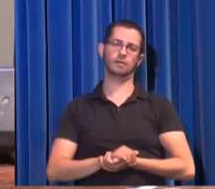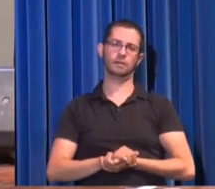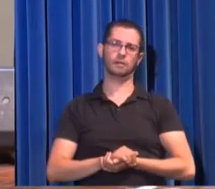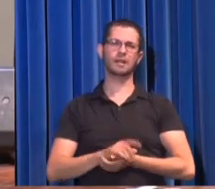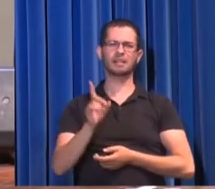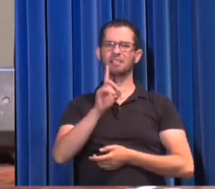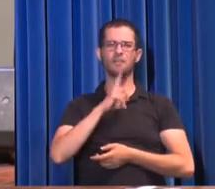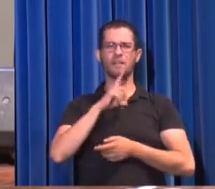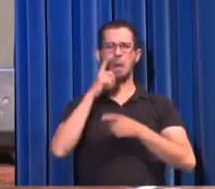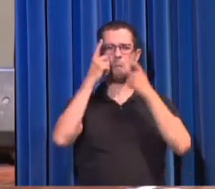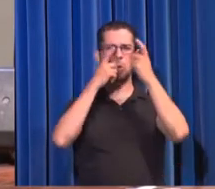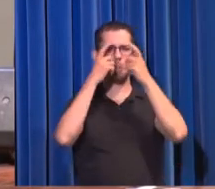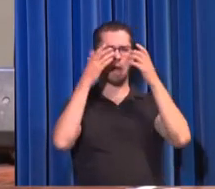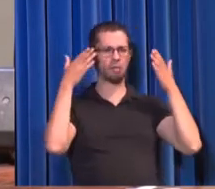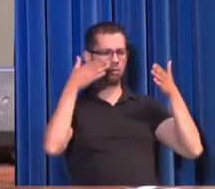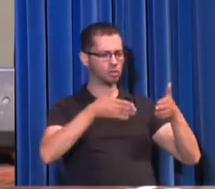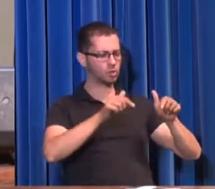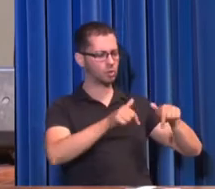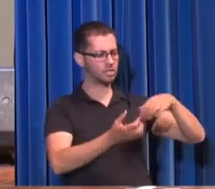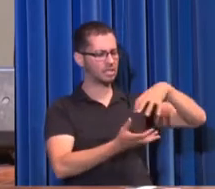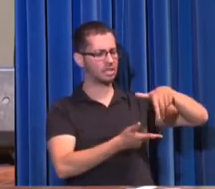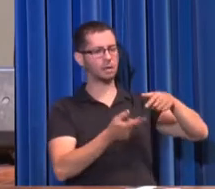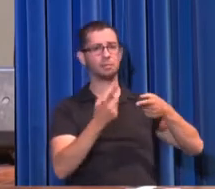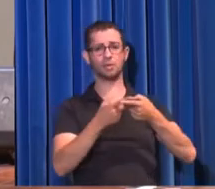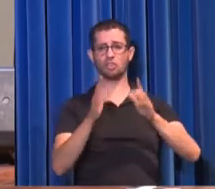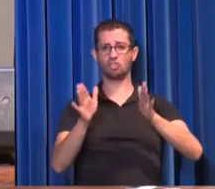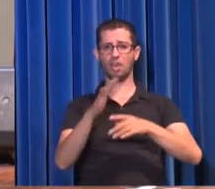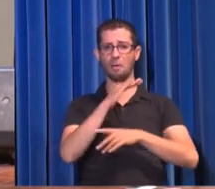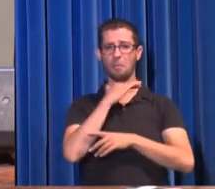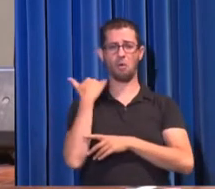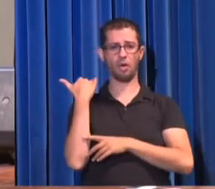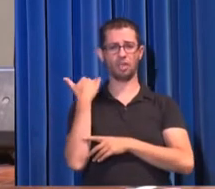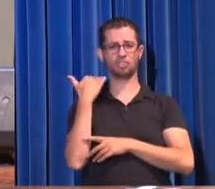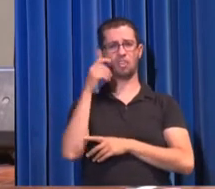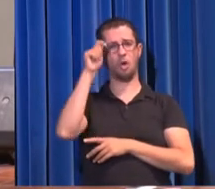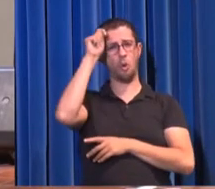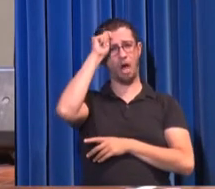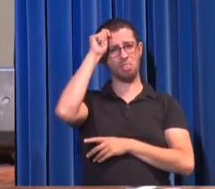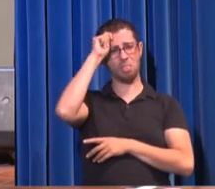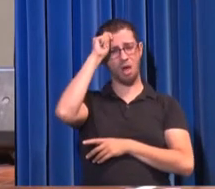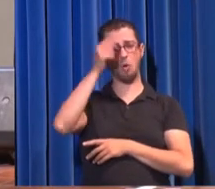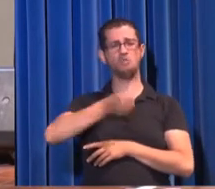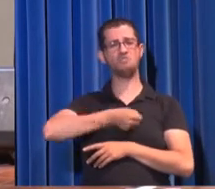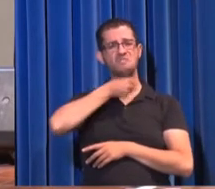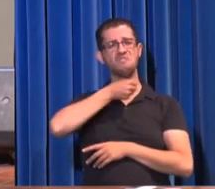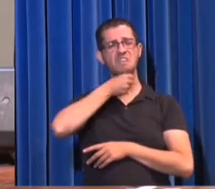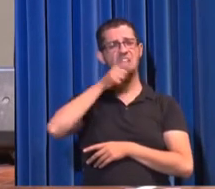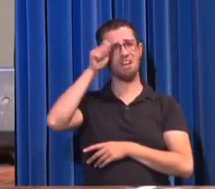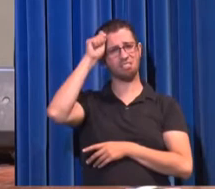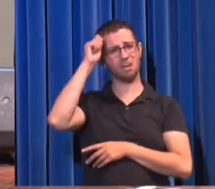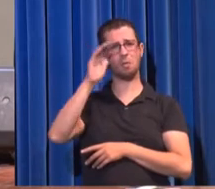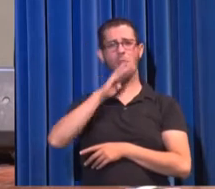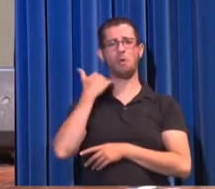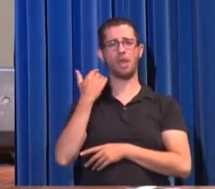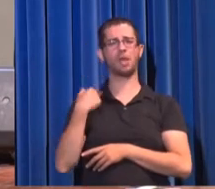e não nas que são aqui da terra porque morrestes o Adão o verdão morreu nós